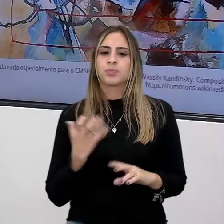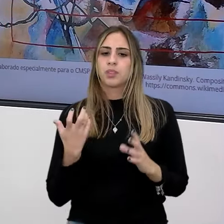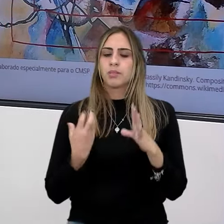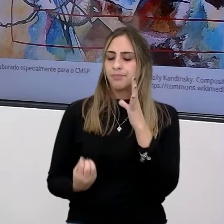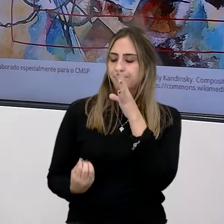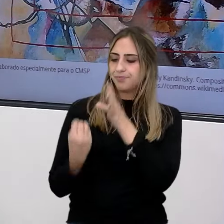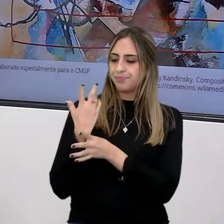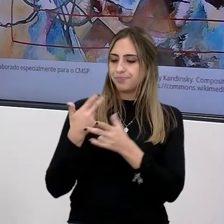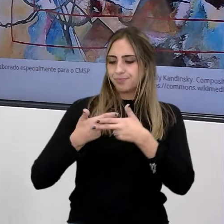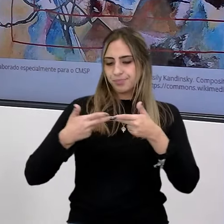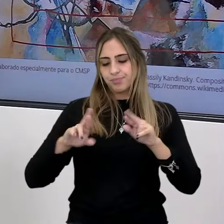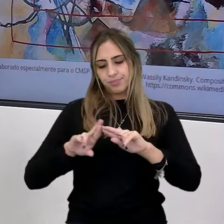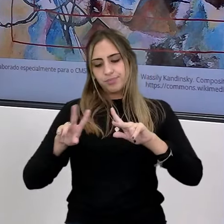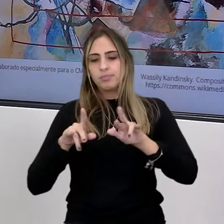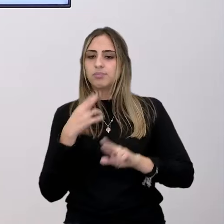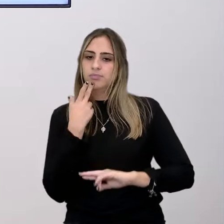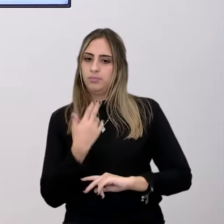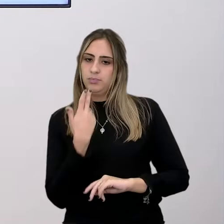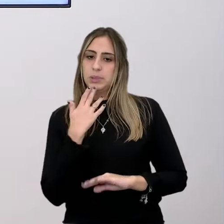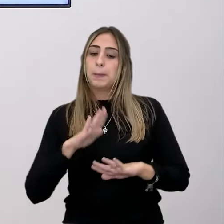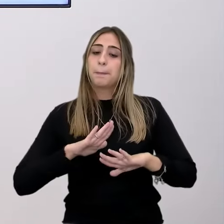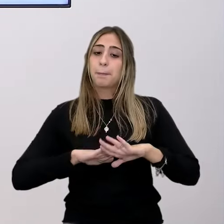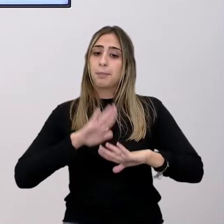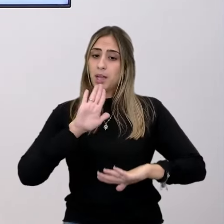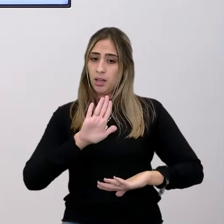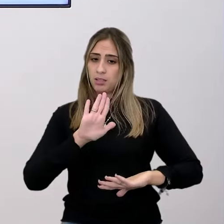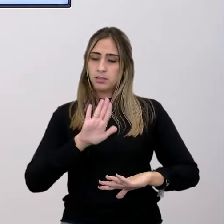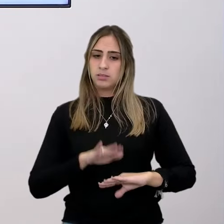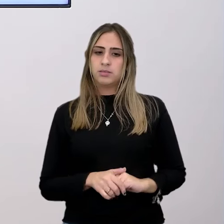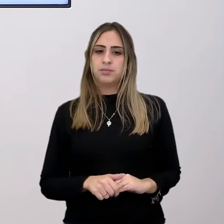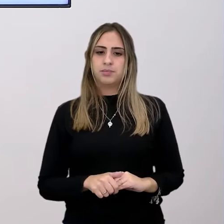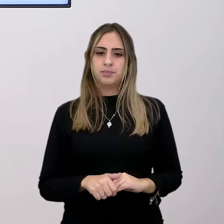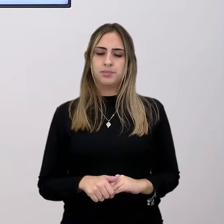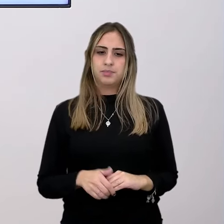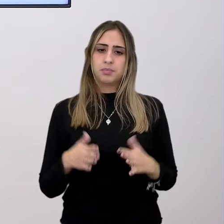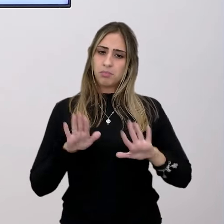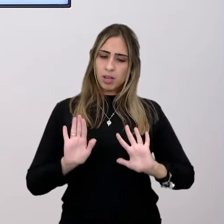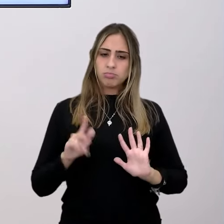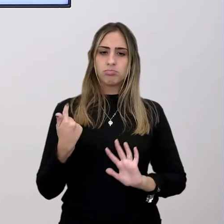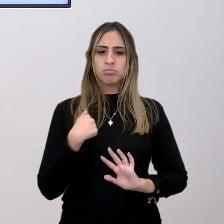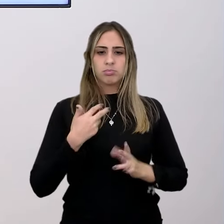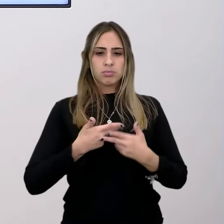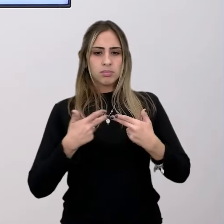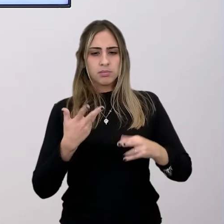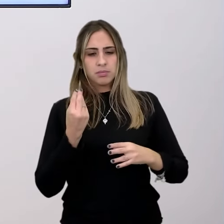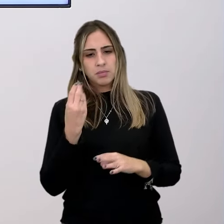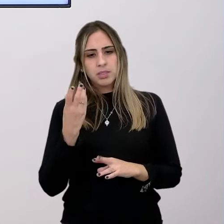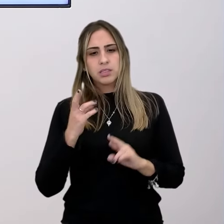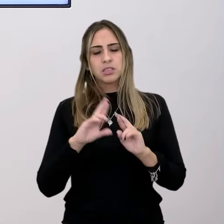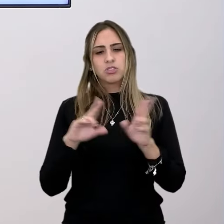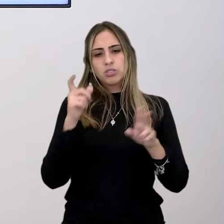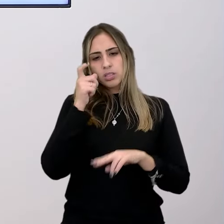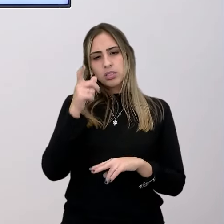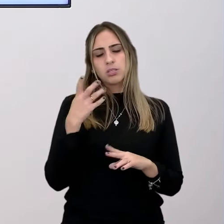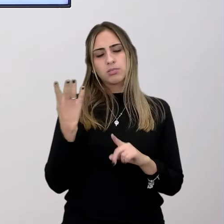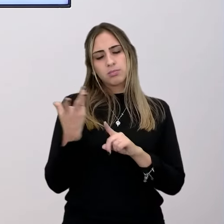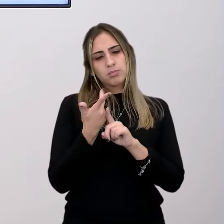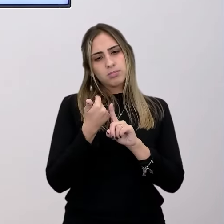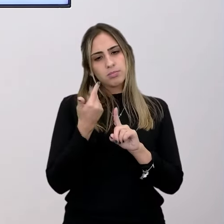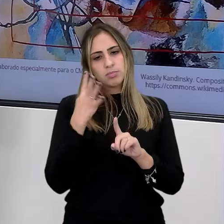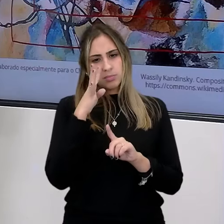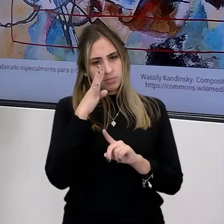alguns alimentos e diferença nas cores mas é bastante interessante uma obra bastante interessante apreciar